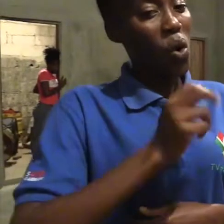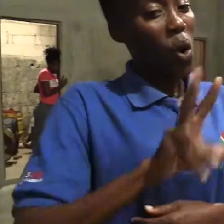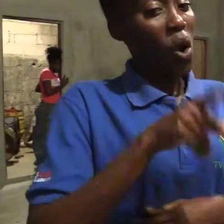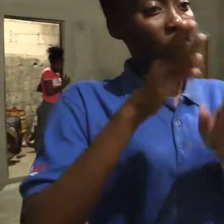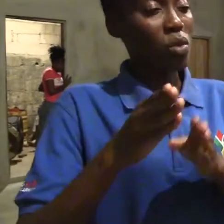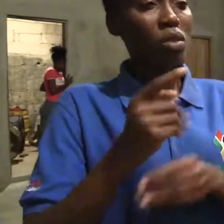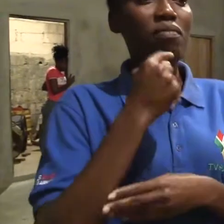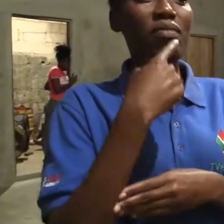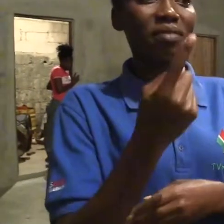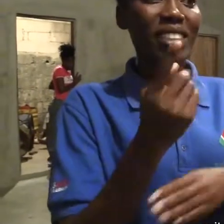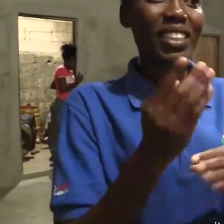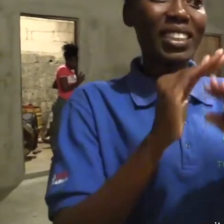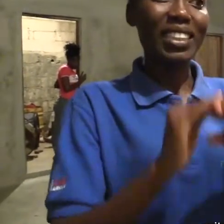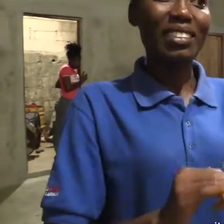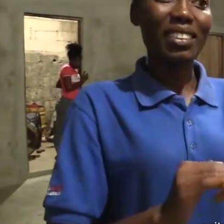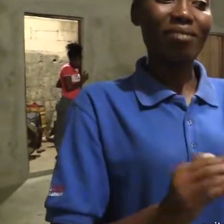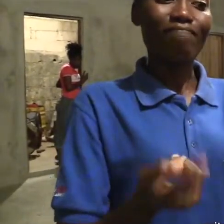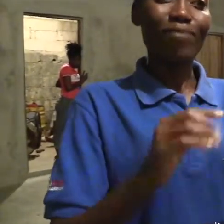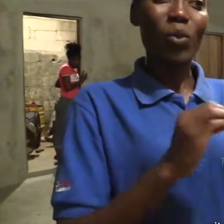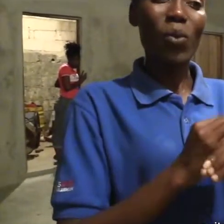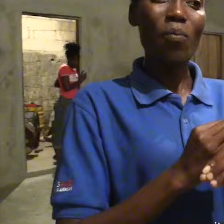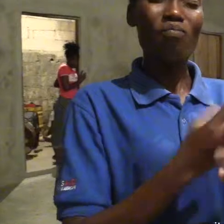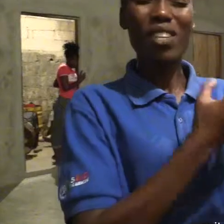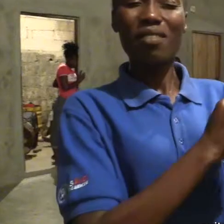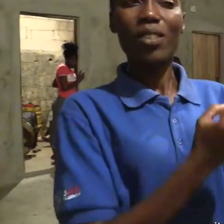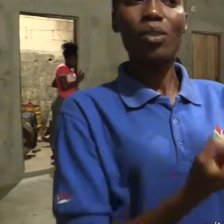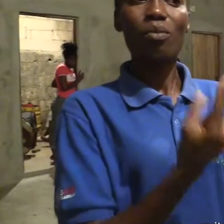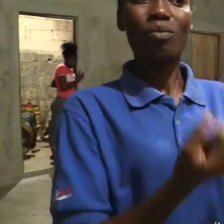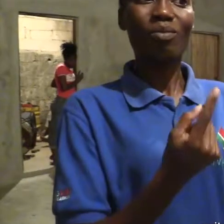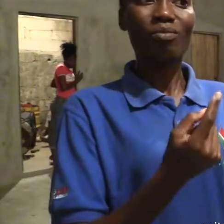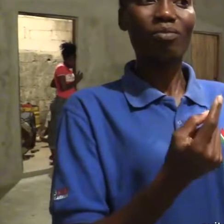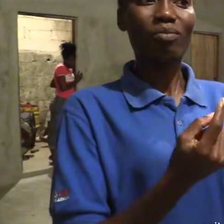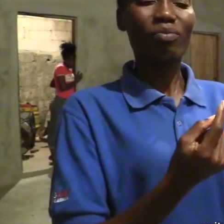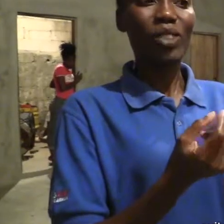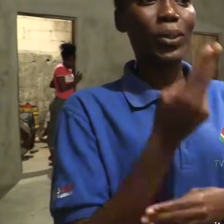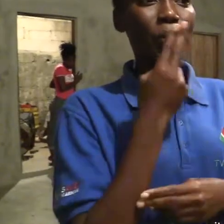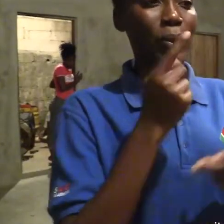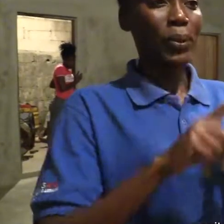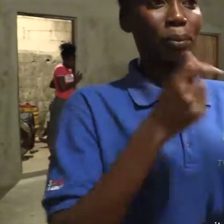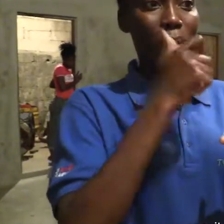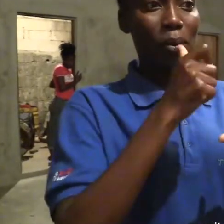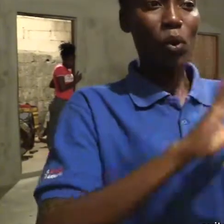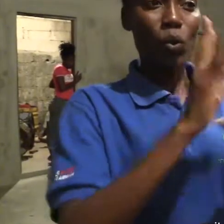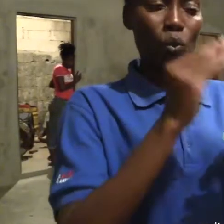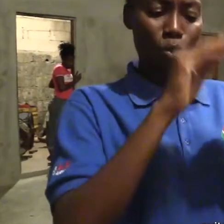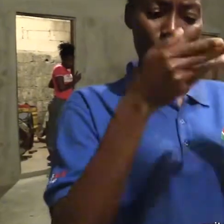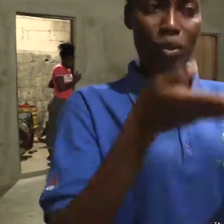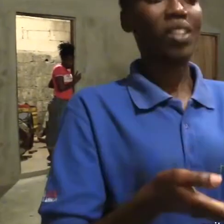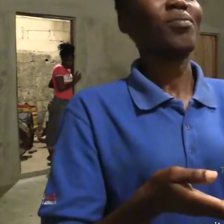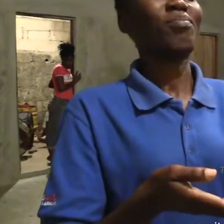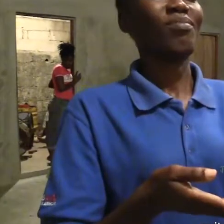outros que não estão aqui. Evito muitas coisas. Fumar, beber. Todo o tempo estou aqui.